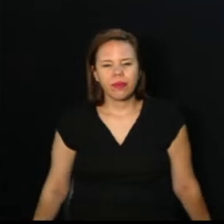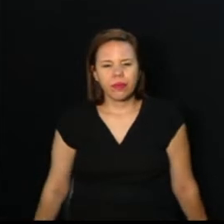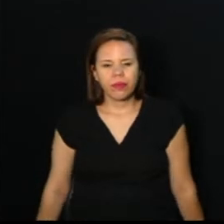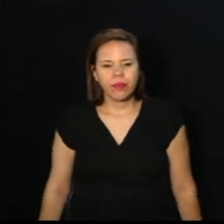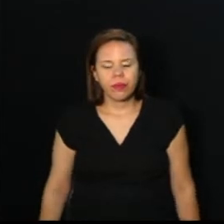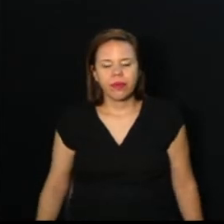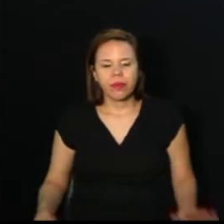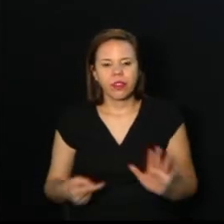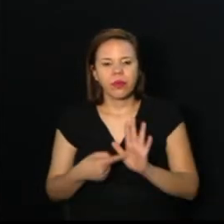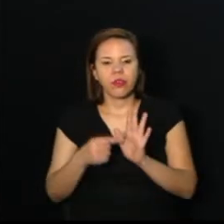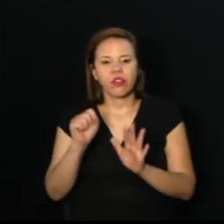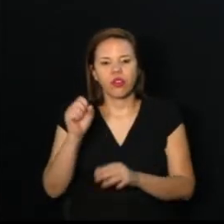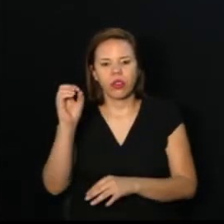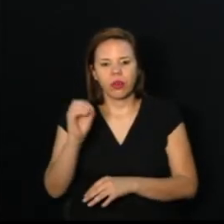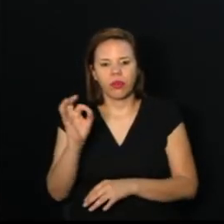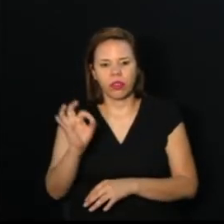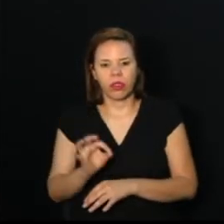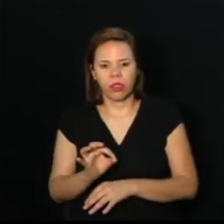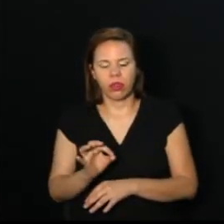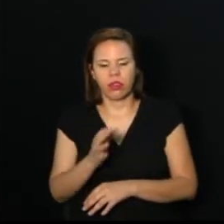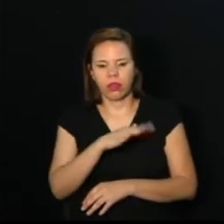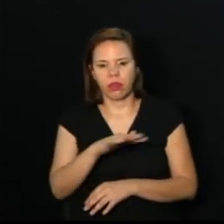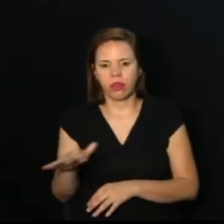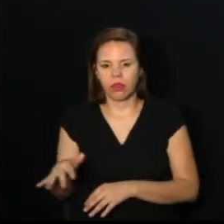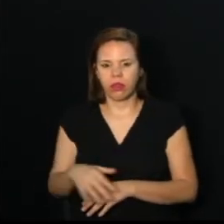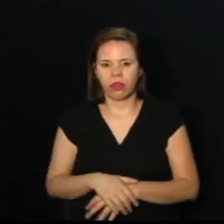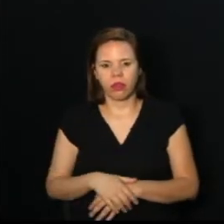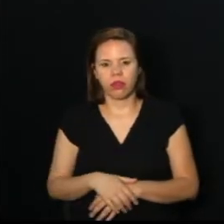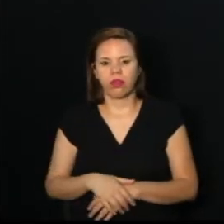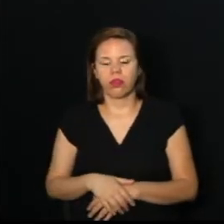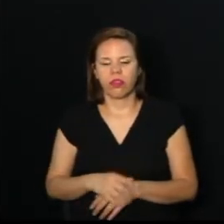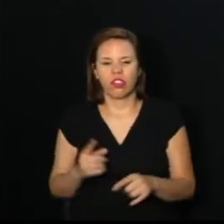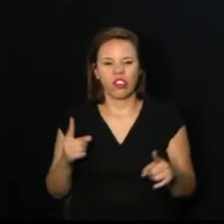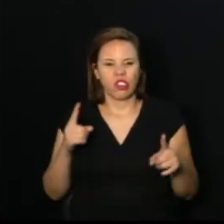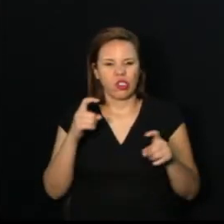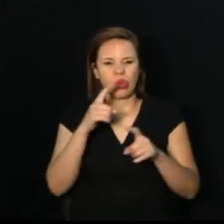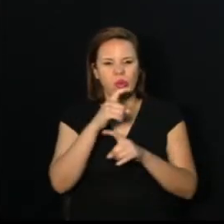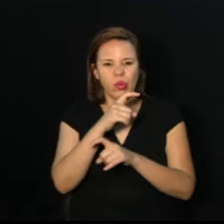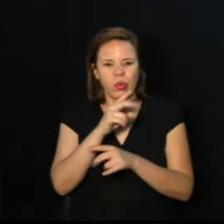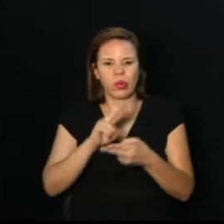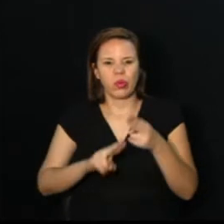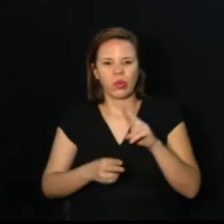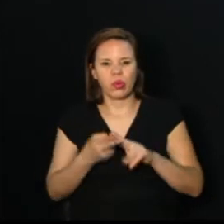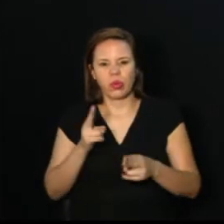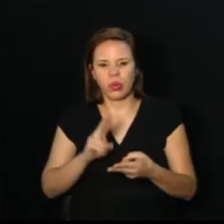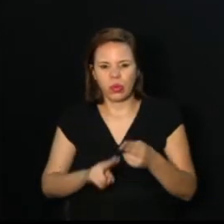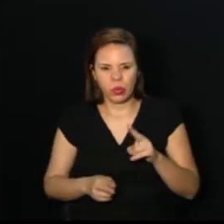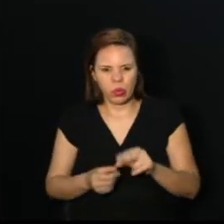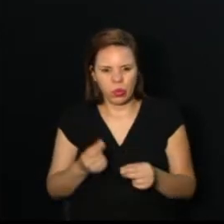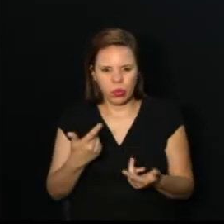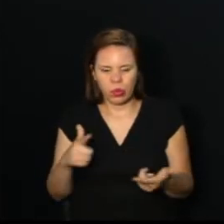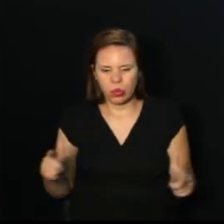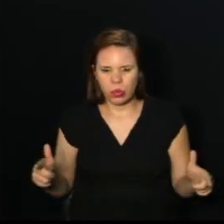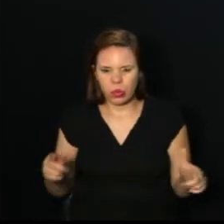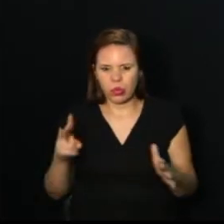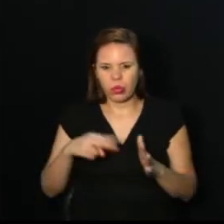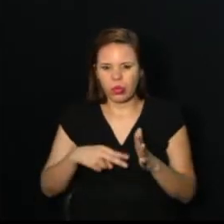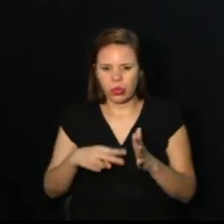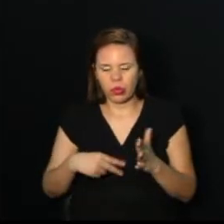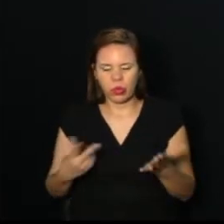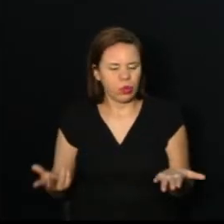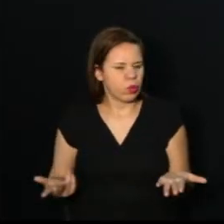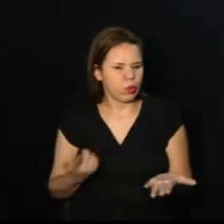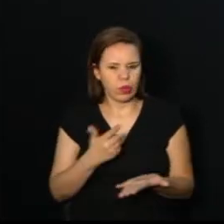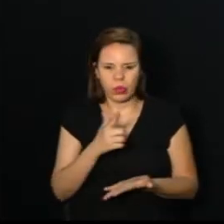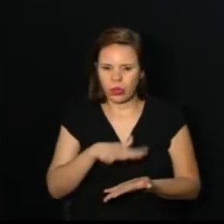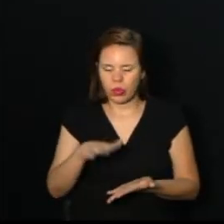que 80% das crianças com dificuldade escolar têm uma inabilidade na